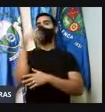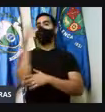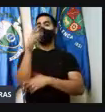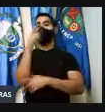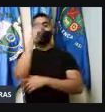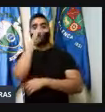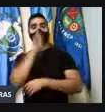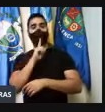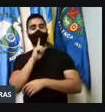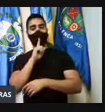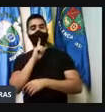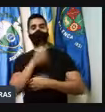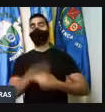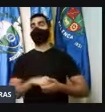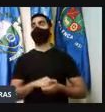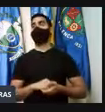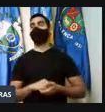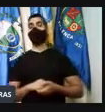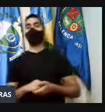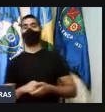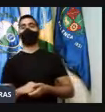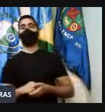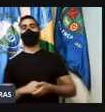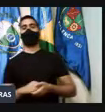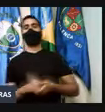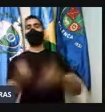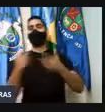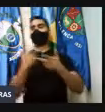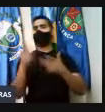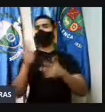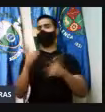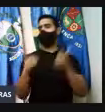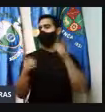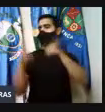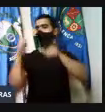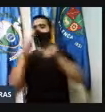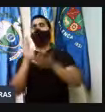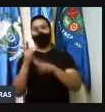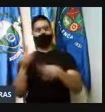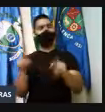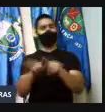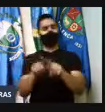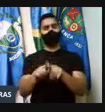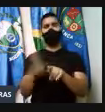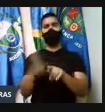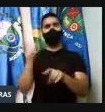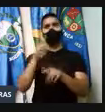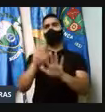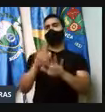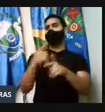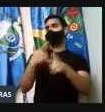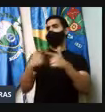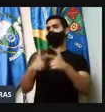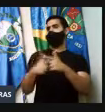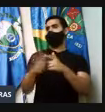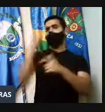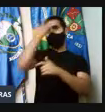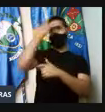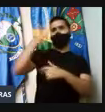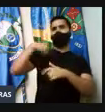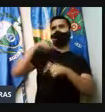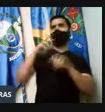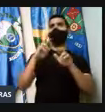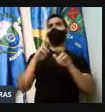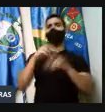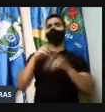amarela. Então, as coisas já estão acontecendo, já vai acontecer, mas essa questão de pessoas na rua é